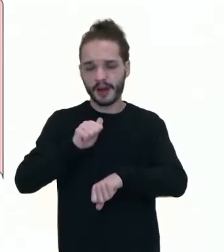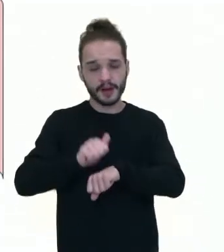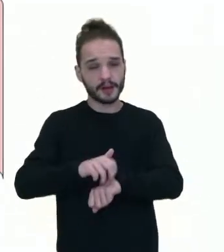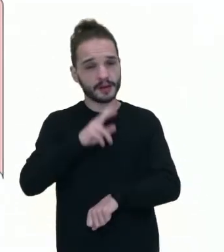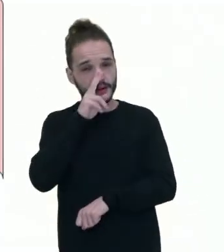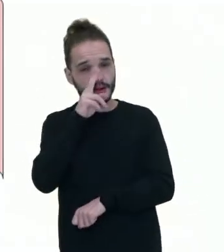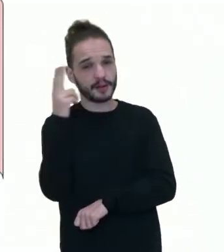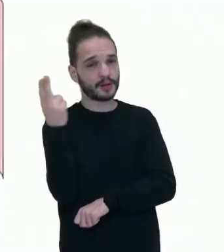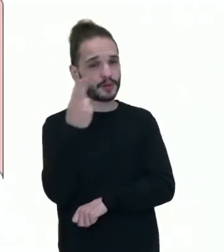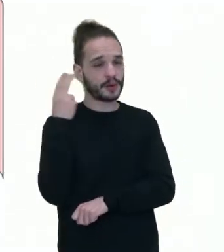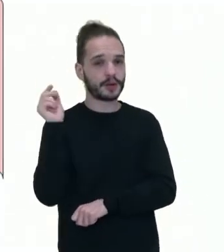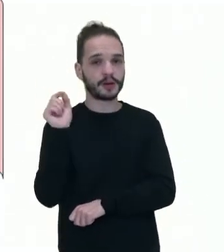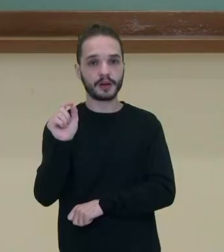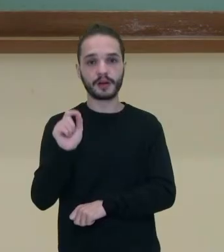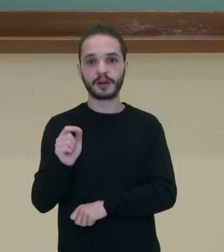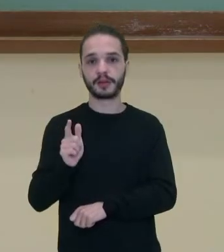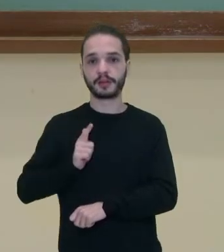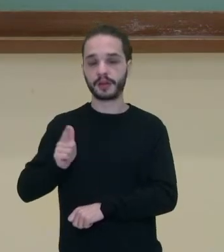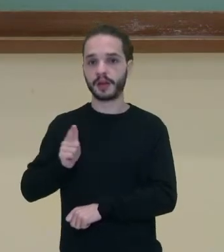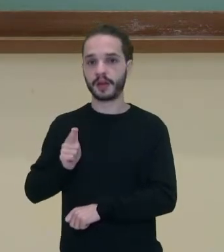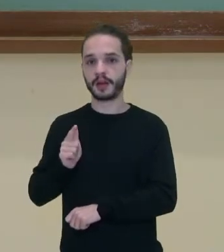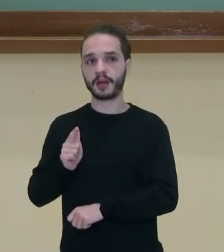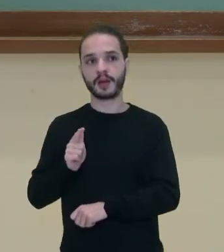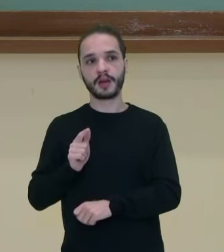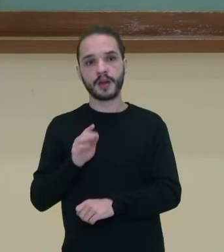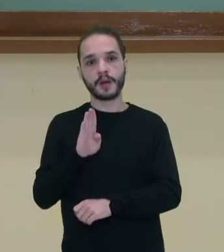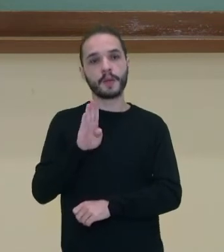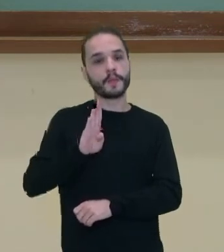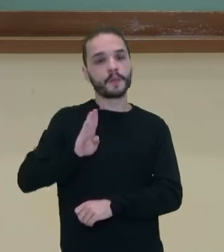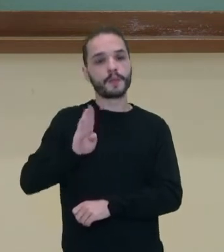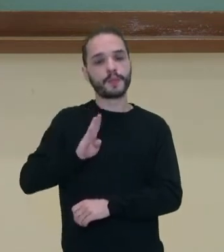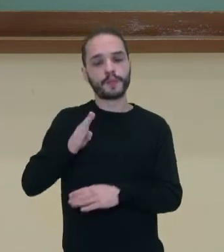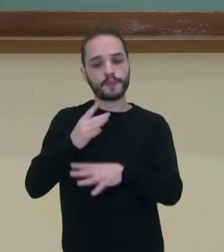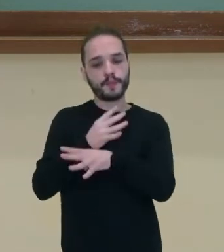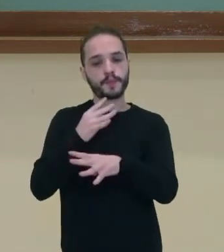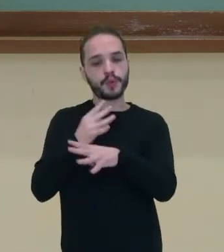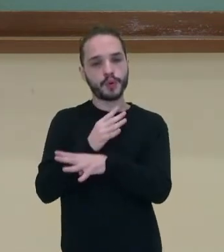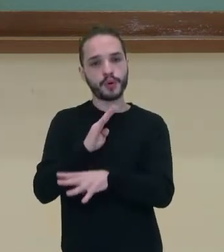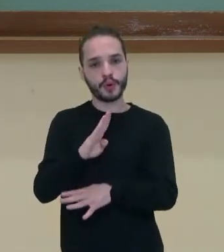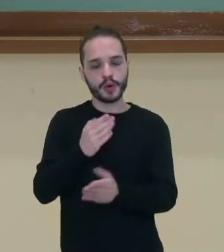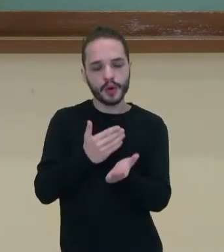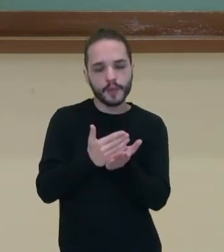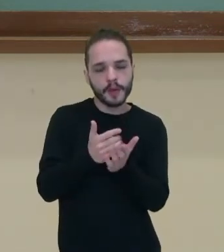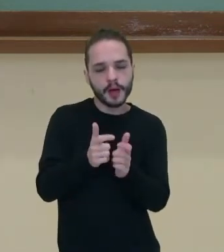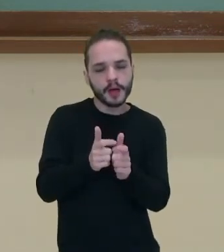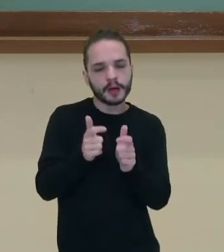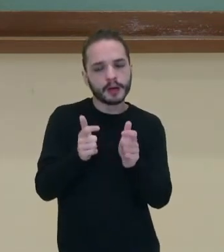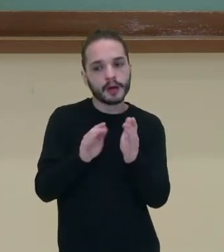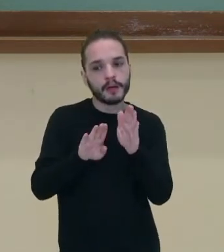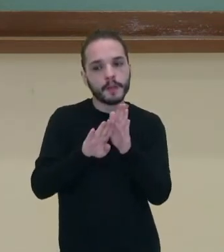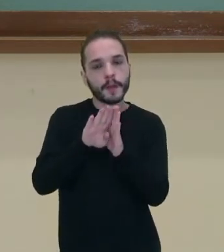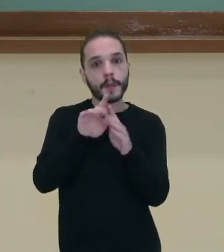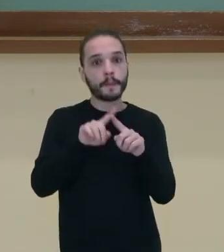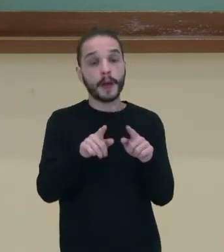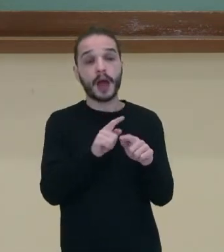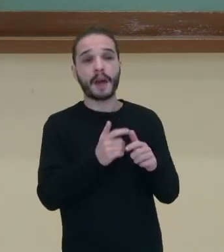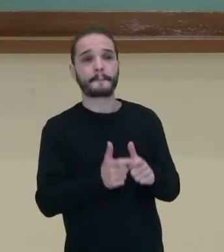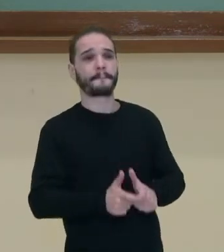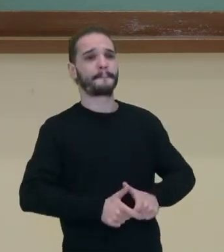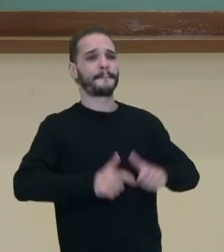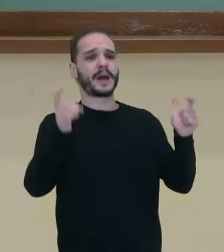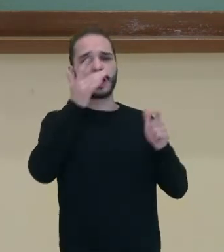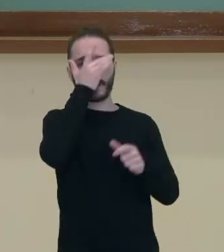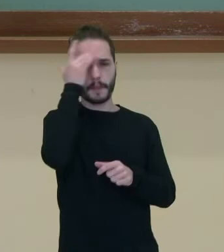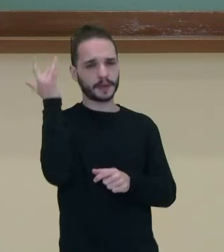gente tem uma burguesia que ela está ascendendo neste contexto, certo? Mas a maioria das pessoas ainda eram bem pobres,